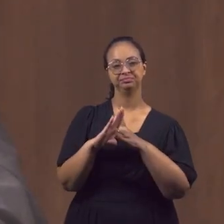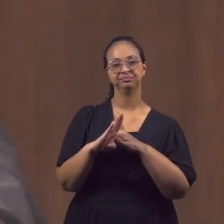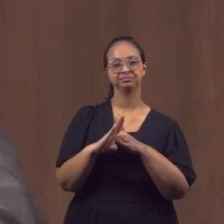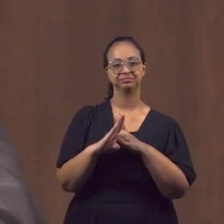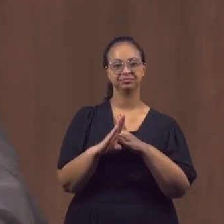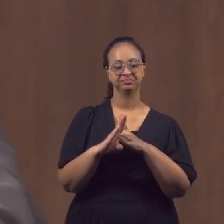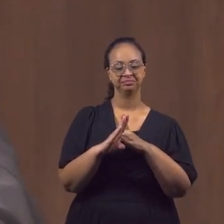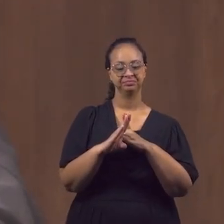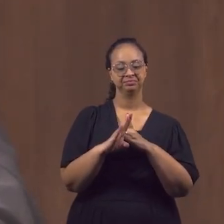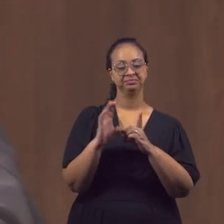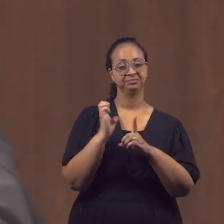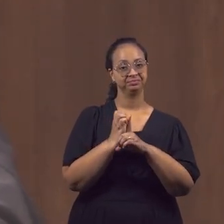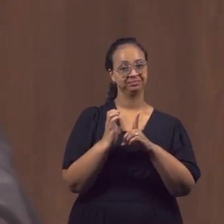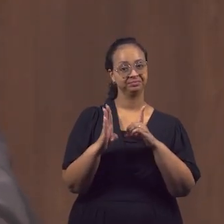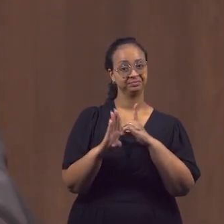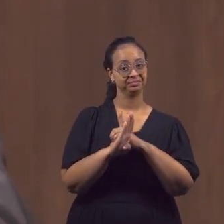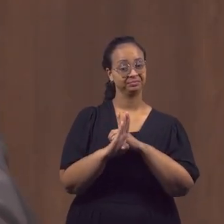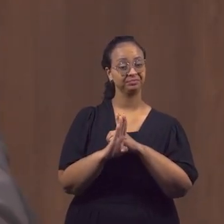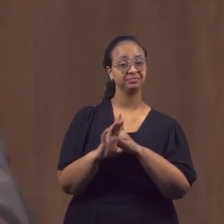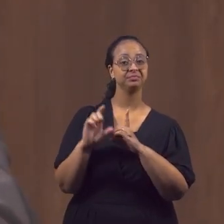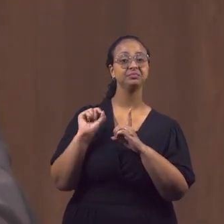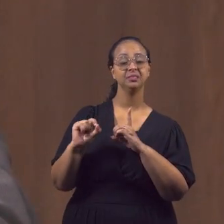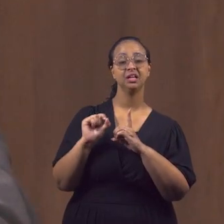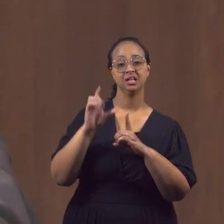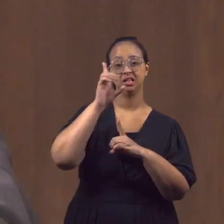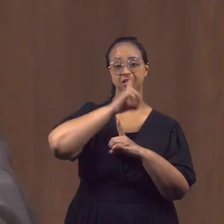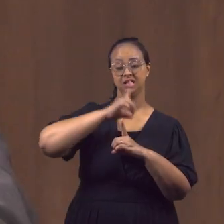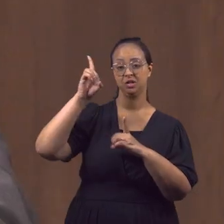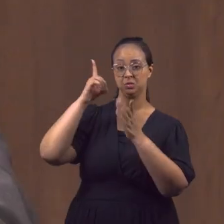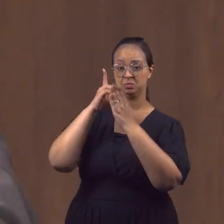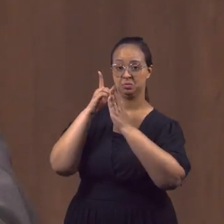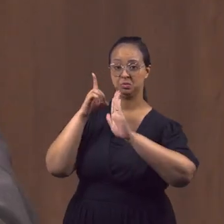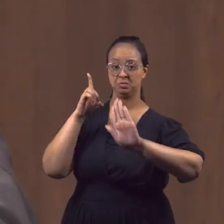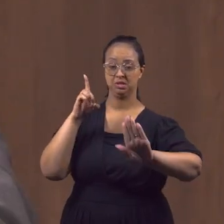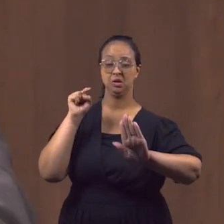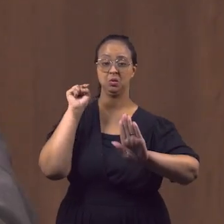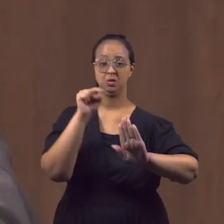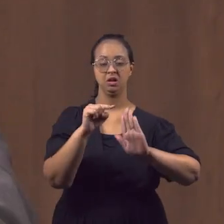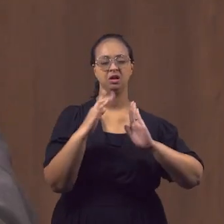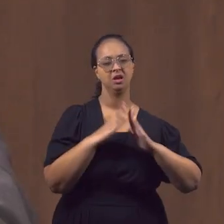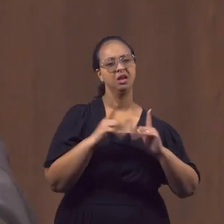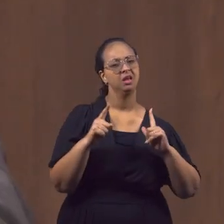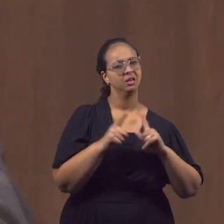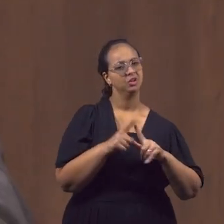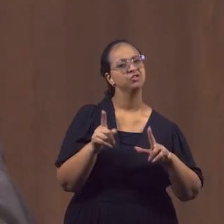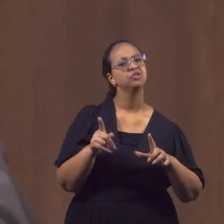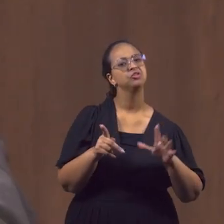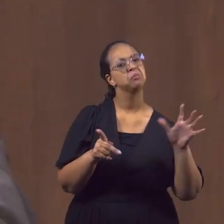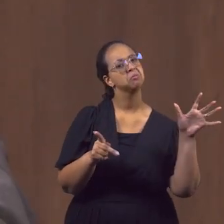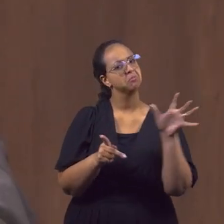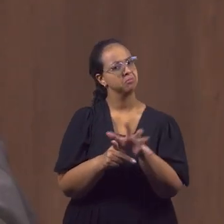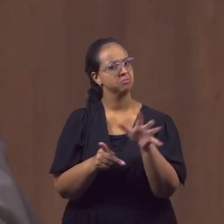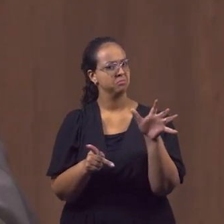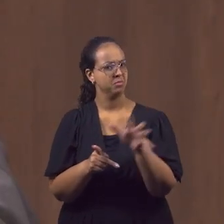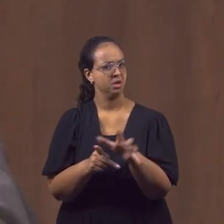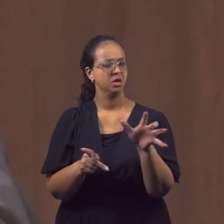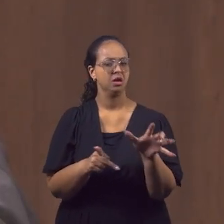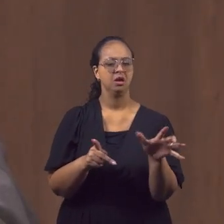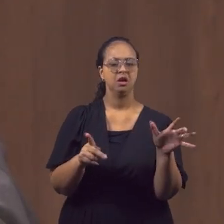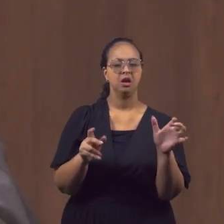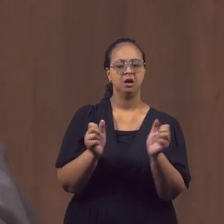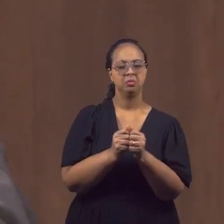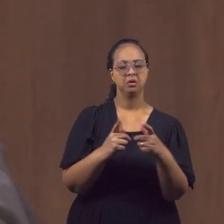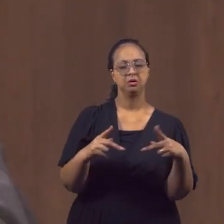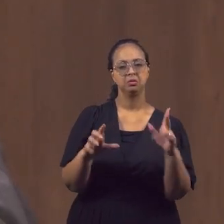escolas bíblicas dominicais, a promessa que Deus fez para a igreja de Pérgamo, né?